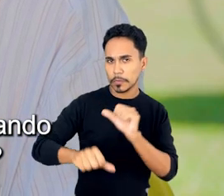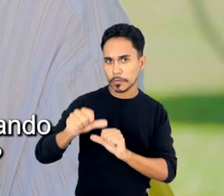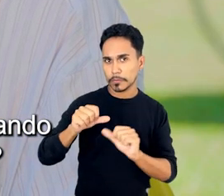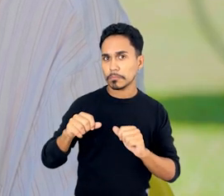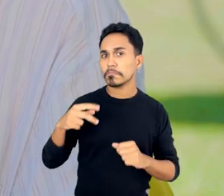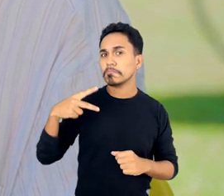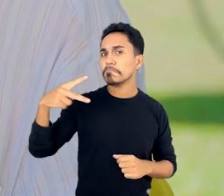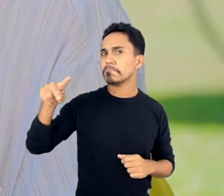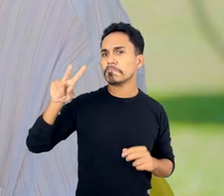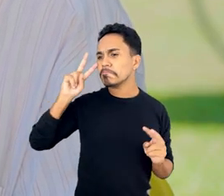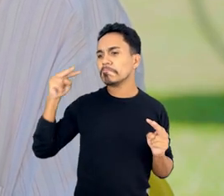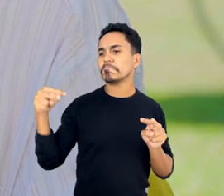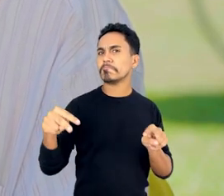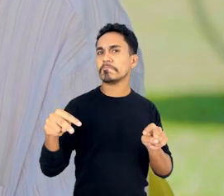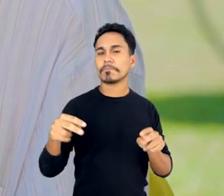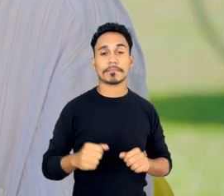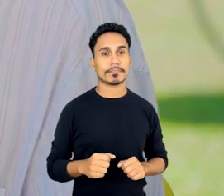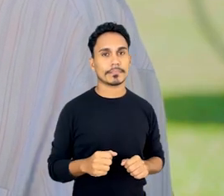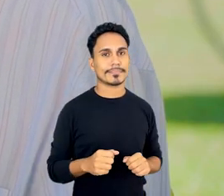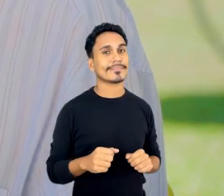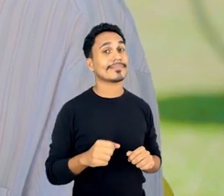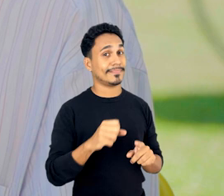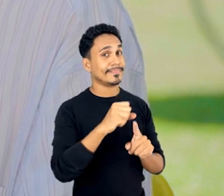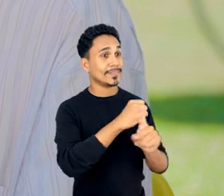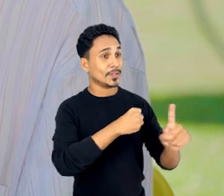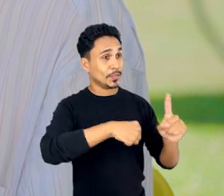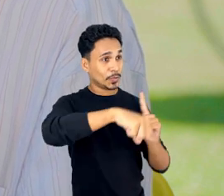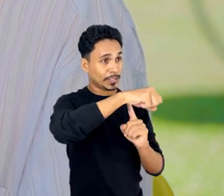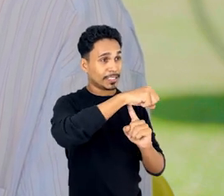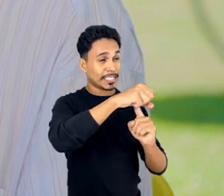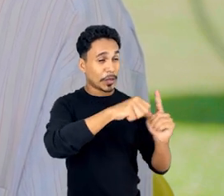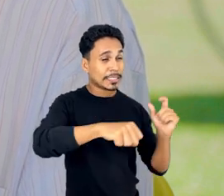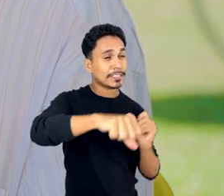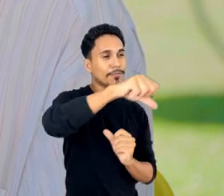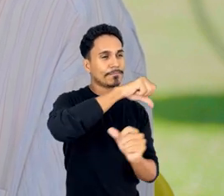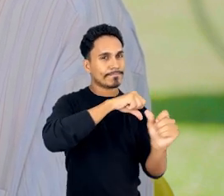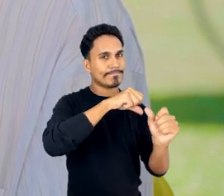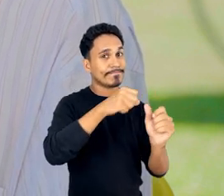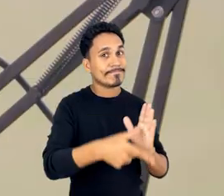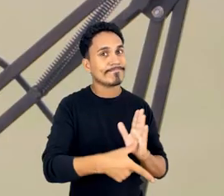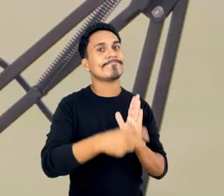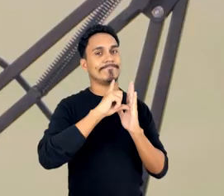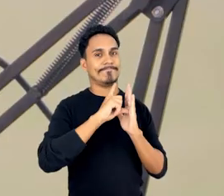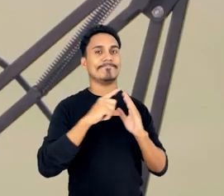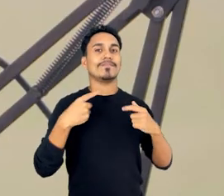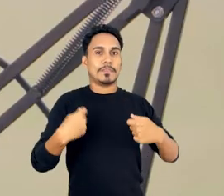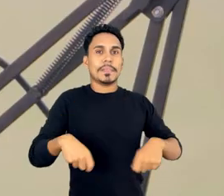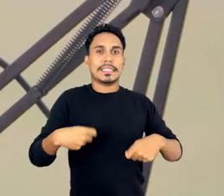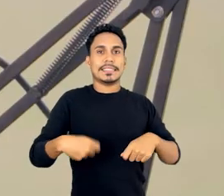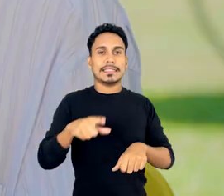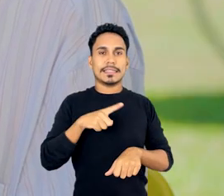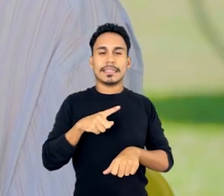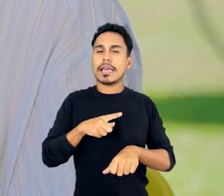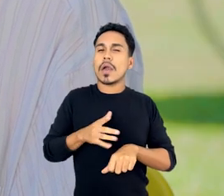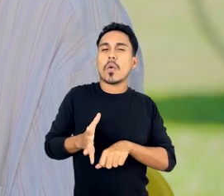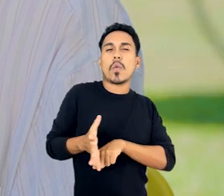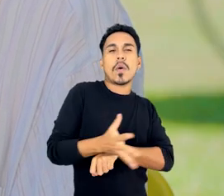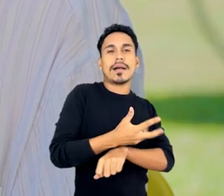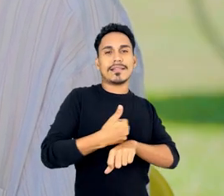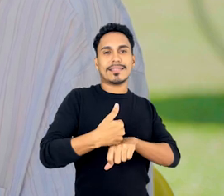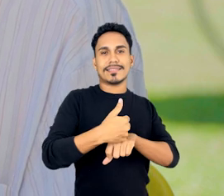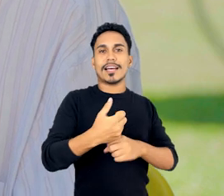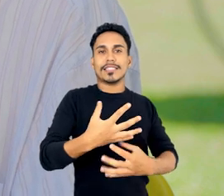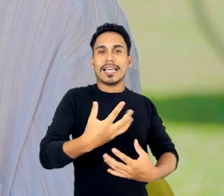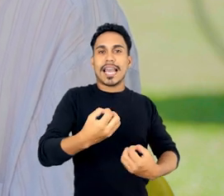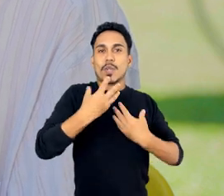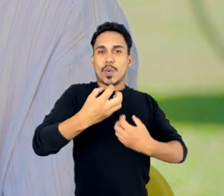social você só vai ter a transformação se tiver uma formação de qualidade e existe uma um primeiro